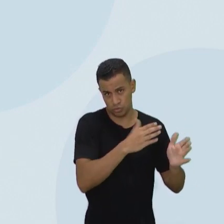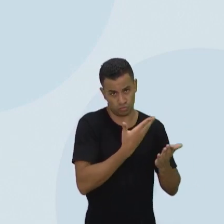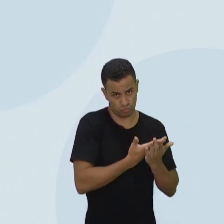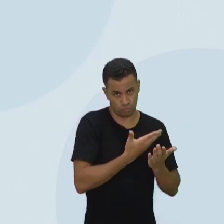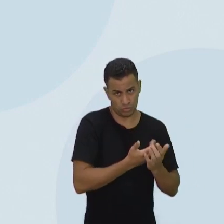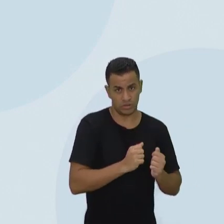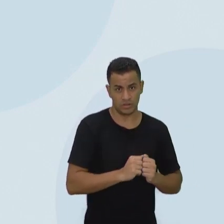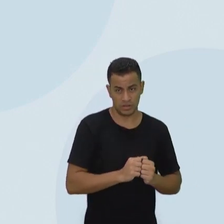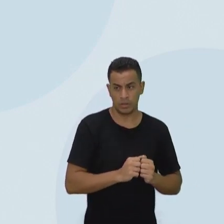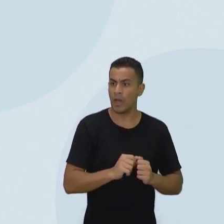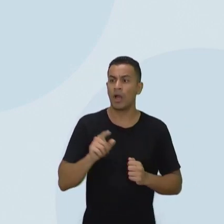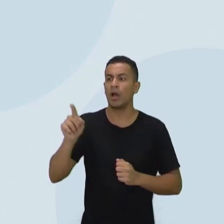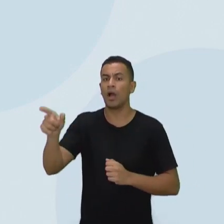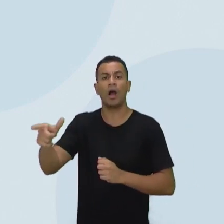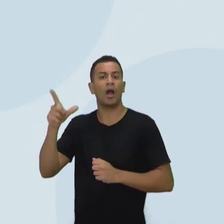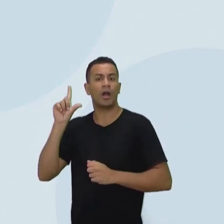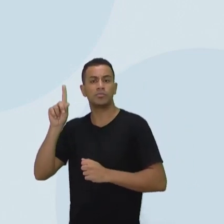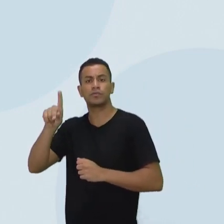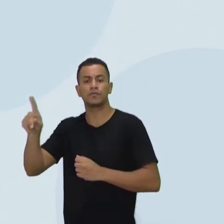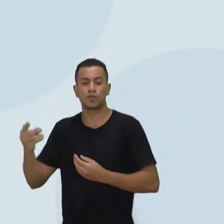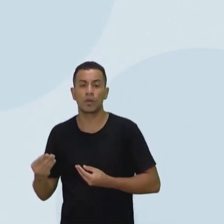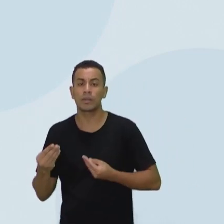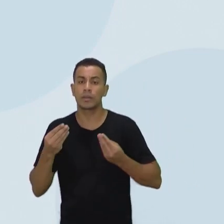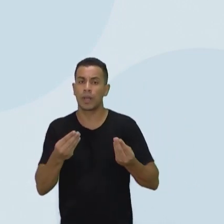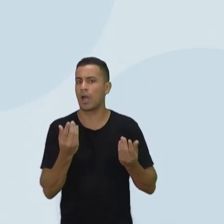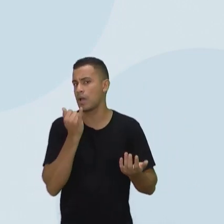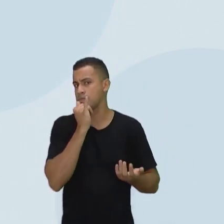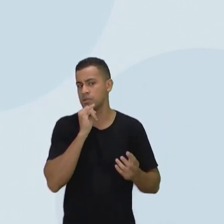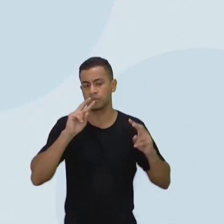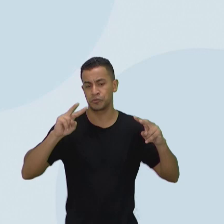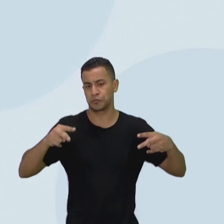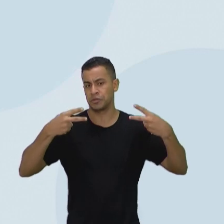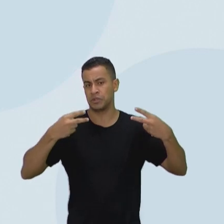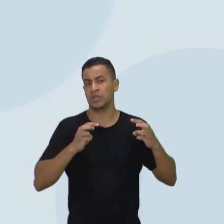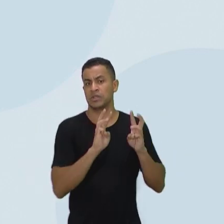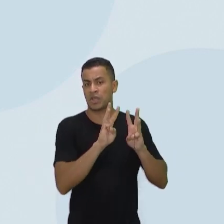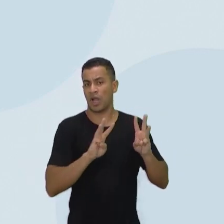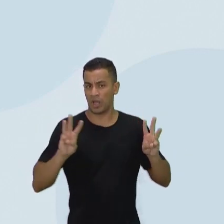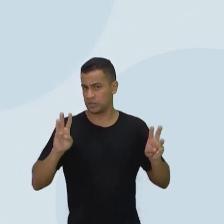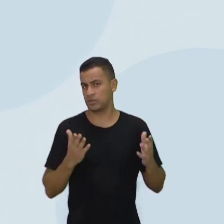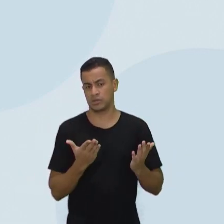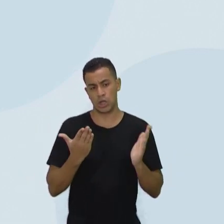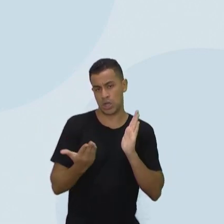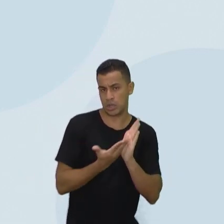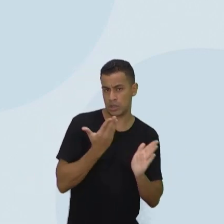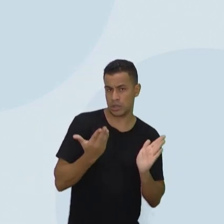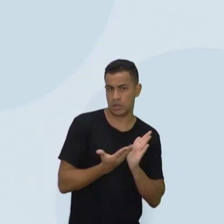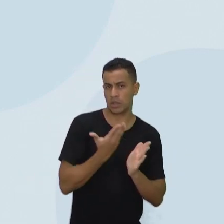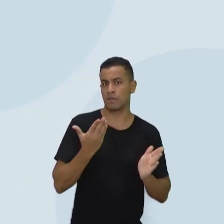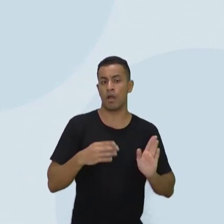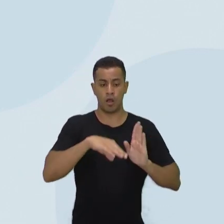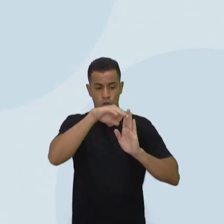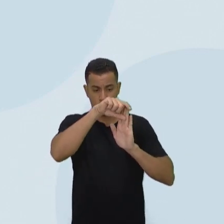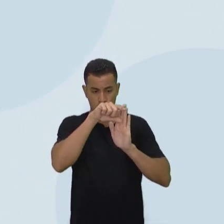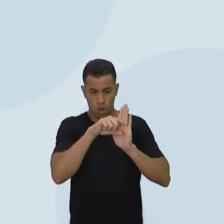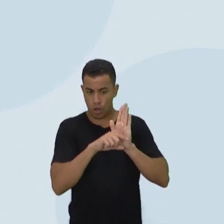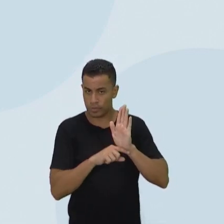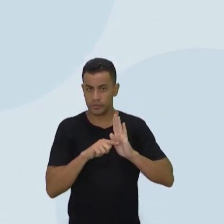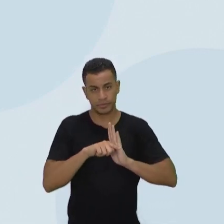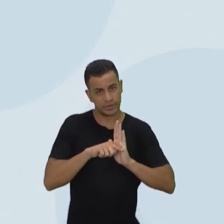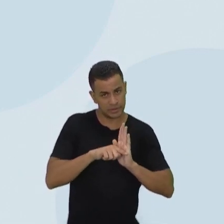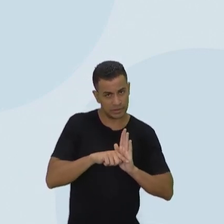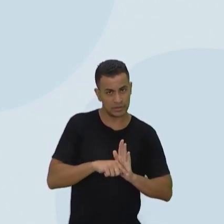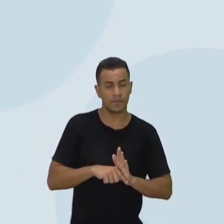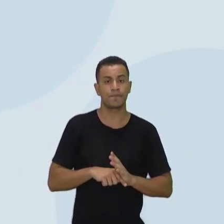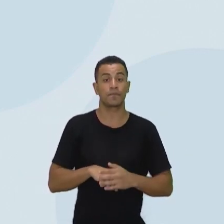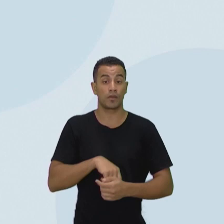de sites, livros, tópicos para pesquisa, entre outros formatos. E quando o estudante se encontra na escola, ele discute